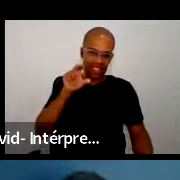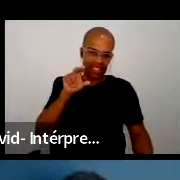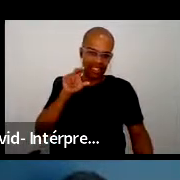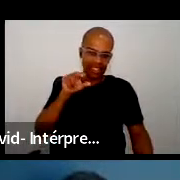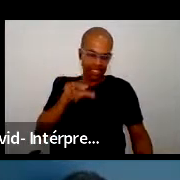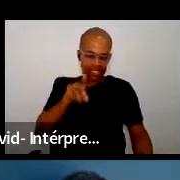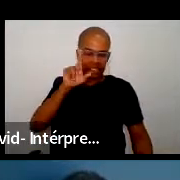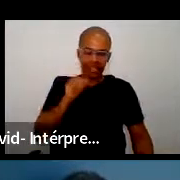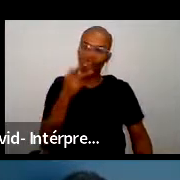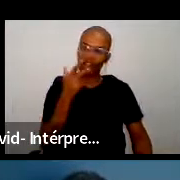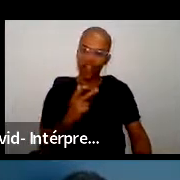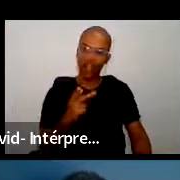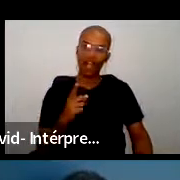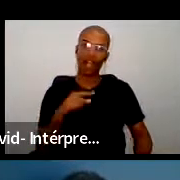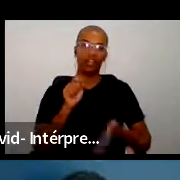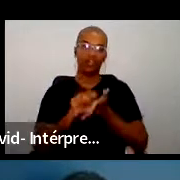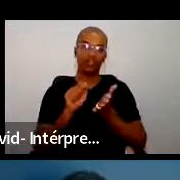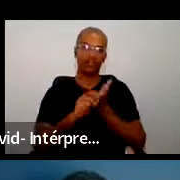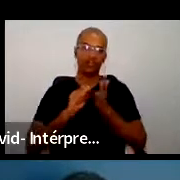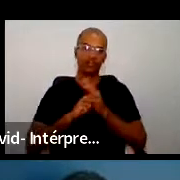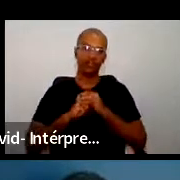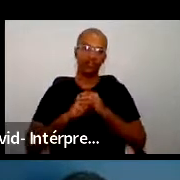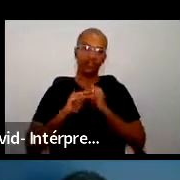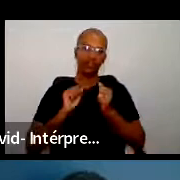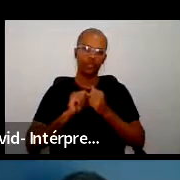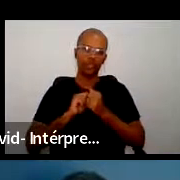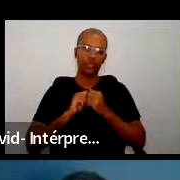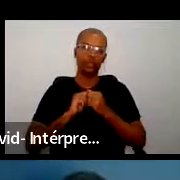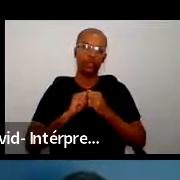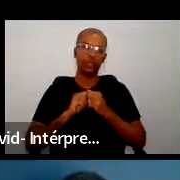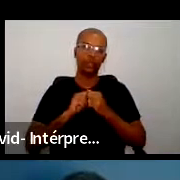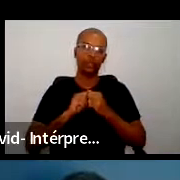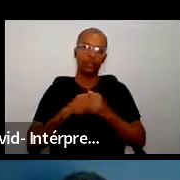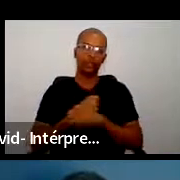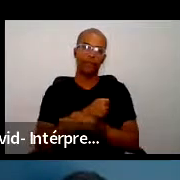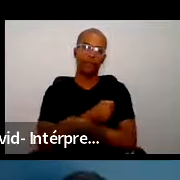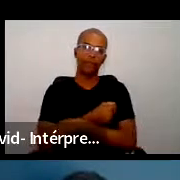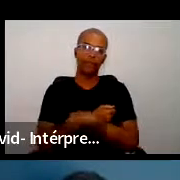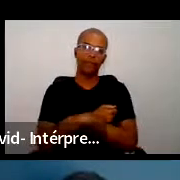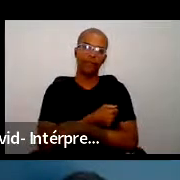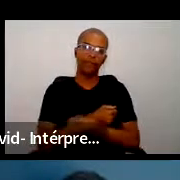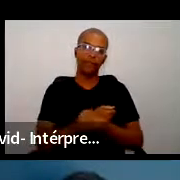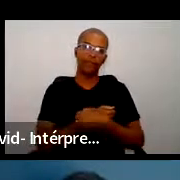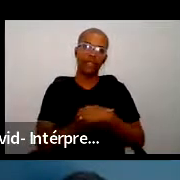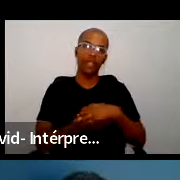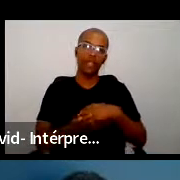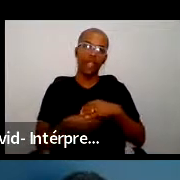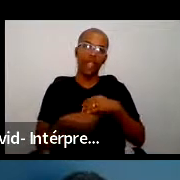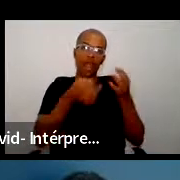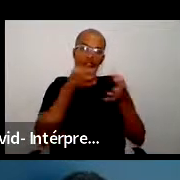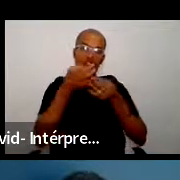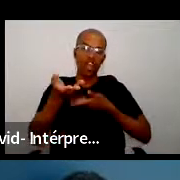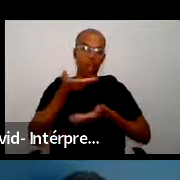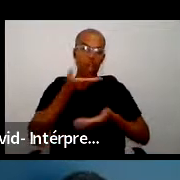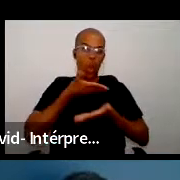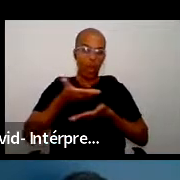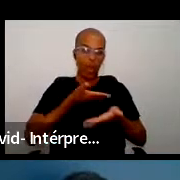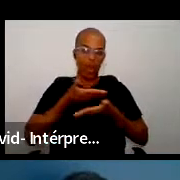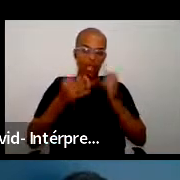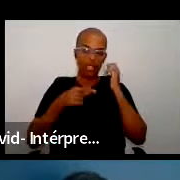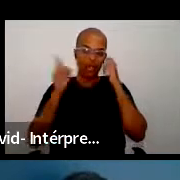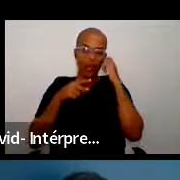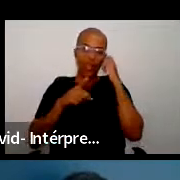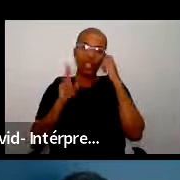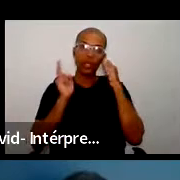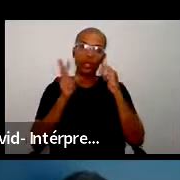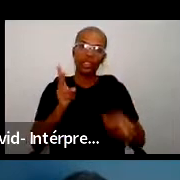nós escrevemos juntos, Fernanda, eu, Cris, em que a colaboração crítica ela é